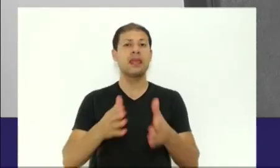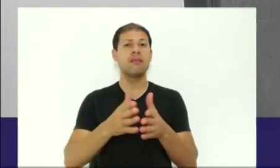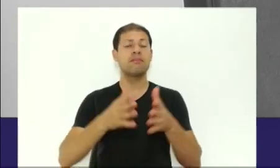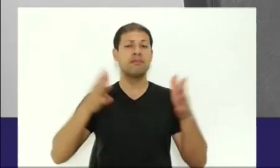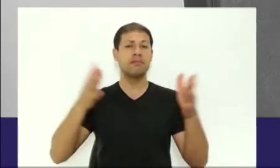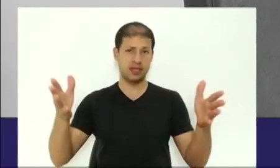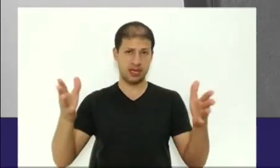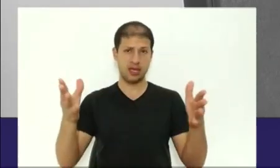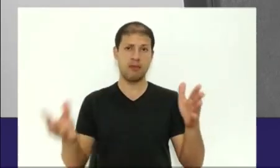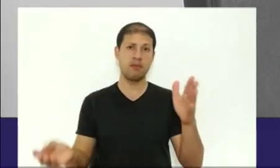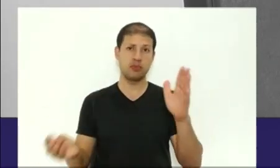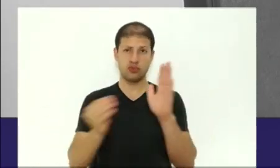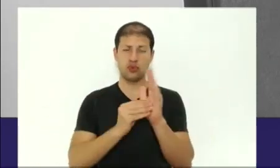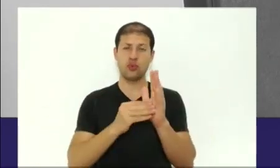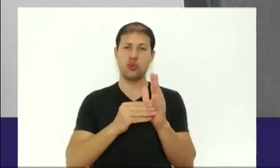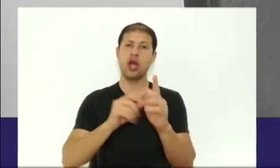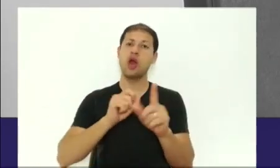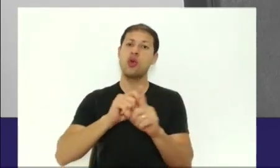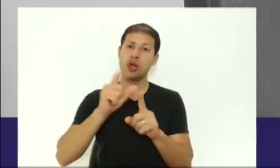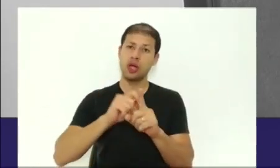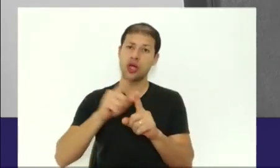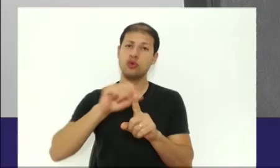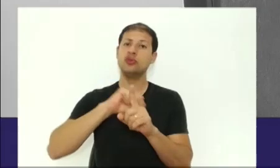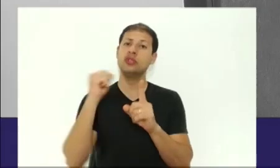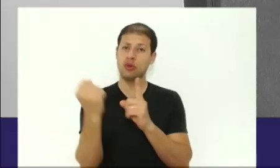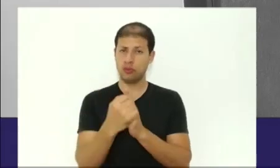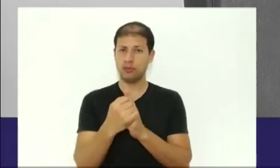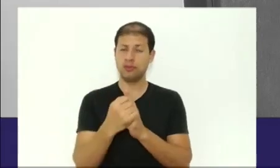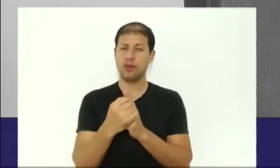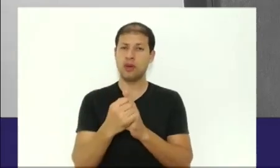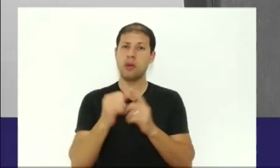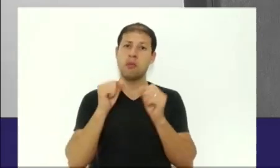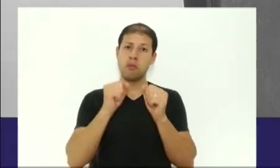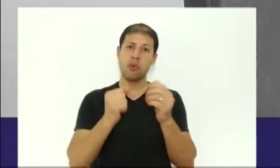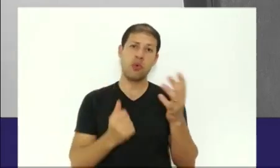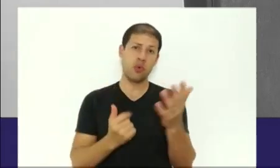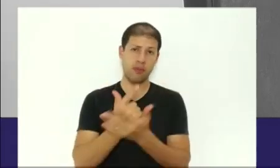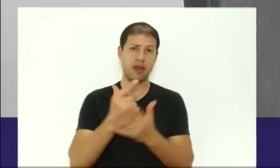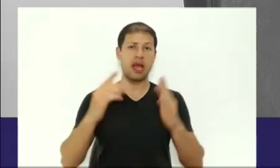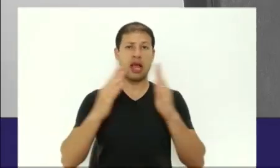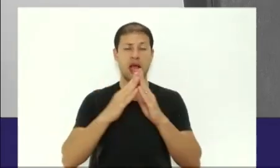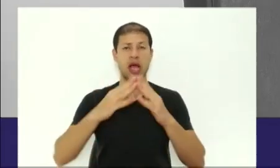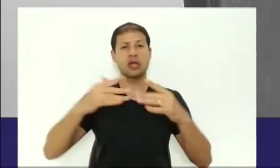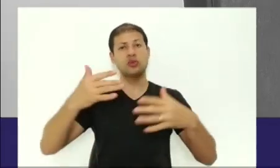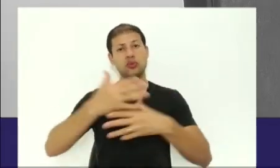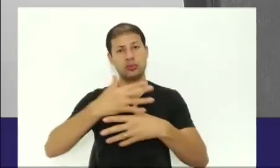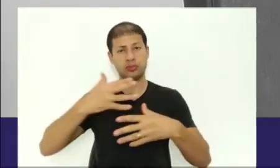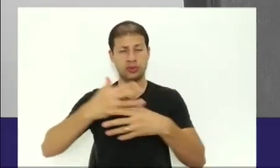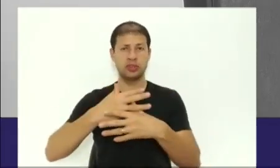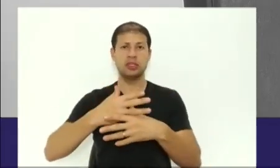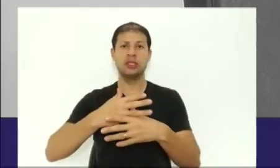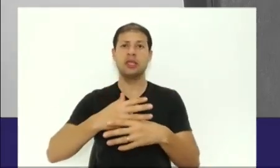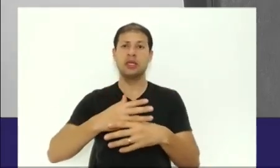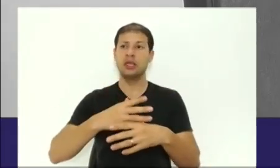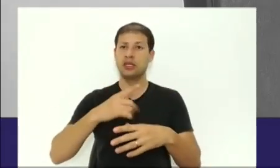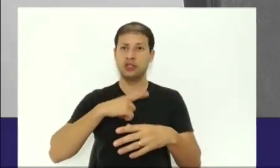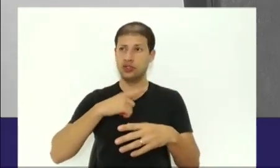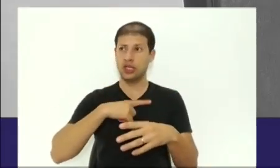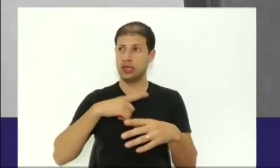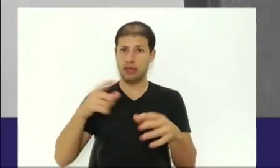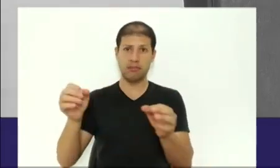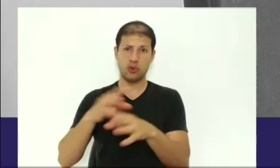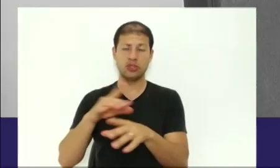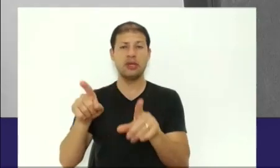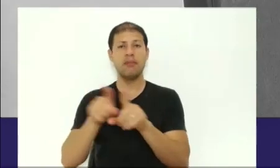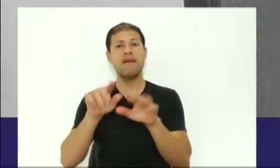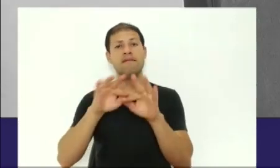inclusão da locação social, a possibilidade de aquisição de moradia urbana usada e a inclusão de famílias em situação de rua